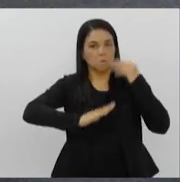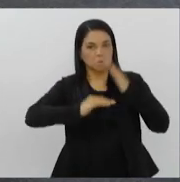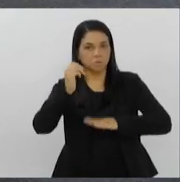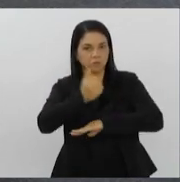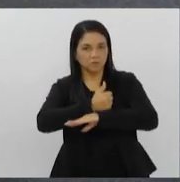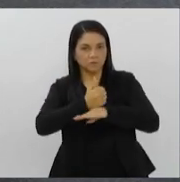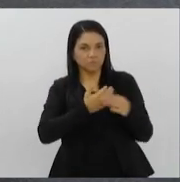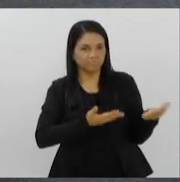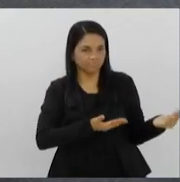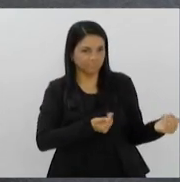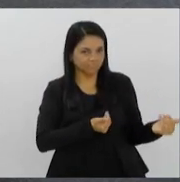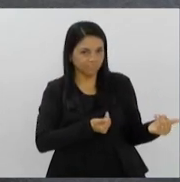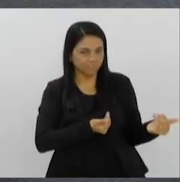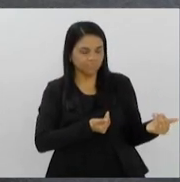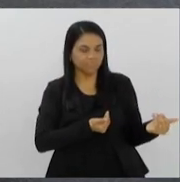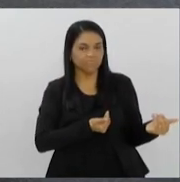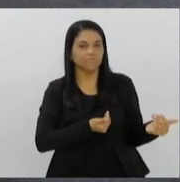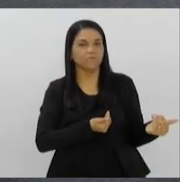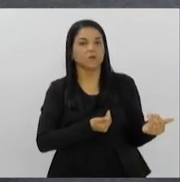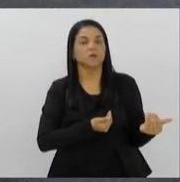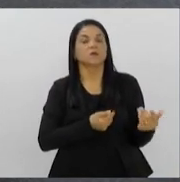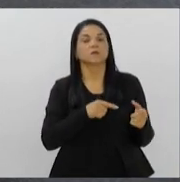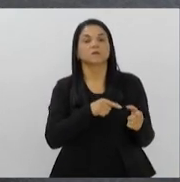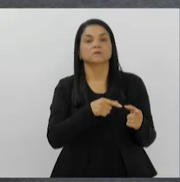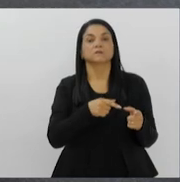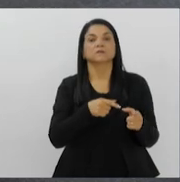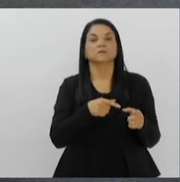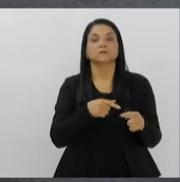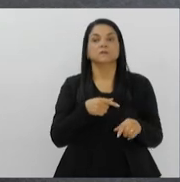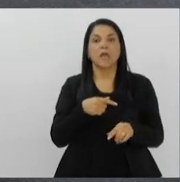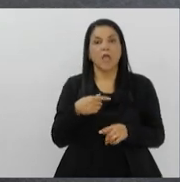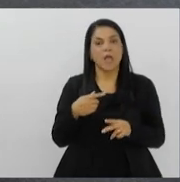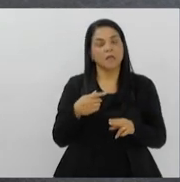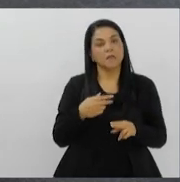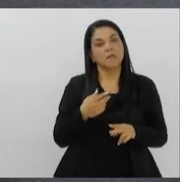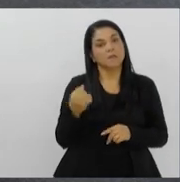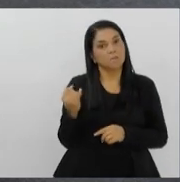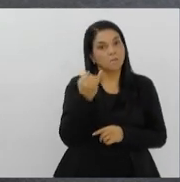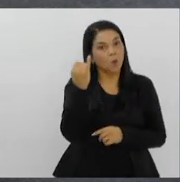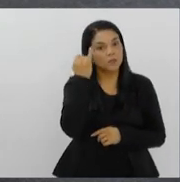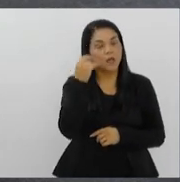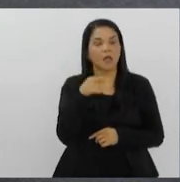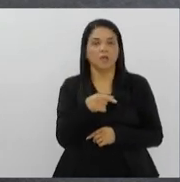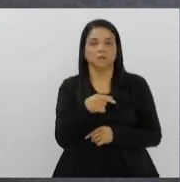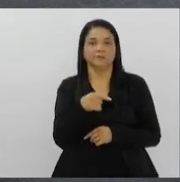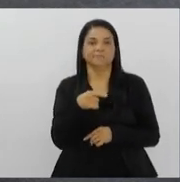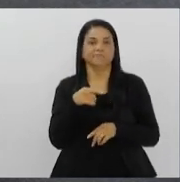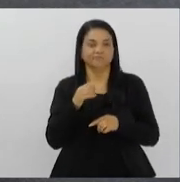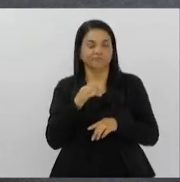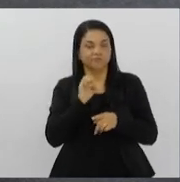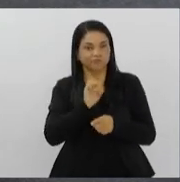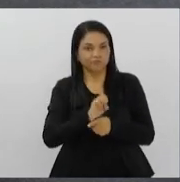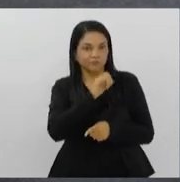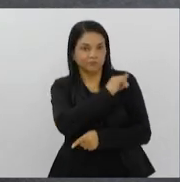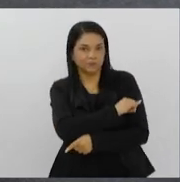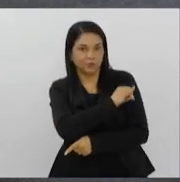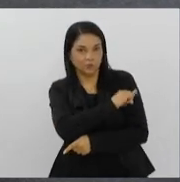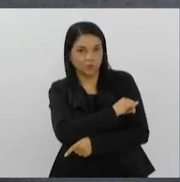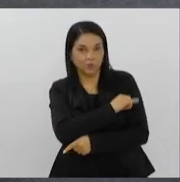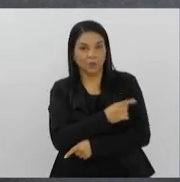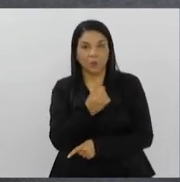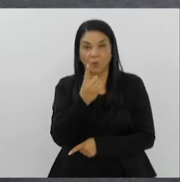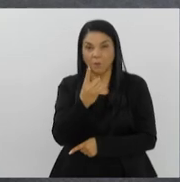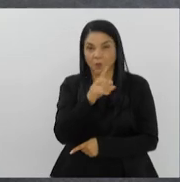jovem tutelado, ele é importantíssimo, porque só no estado do Rio de Janeiro nós temos 1.500 crianças